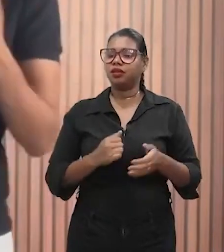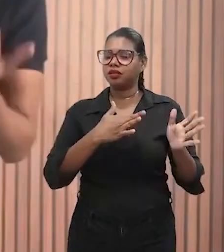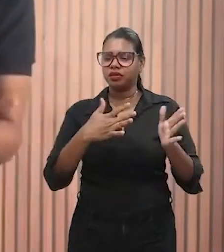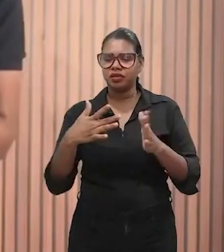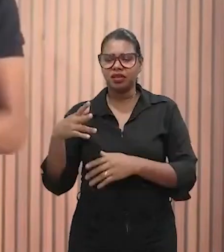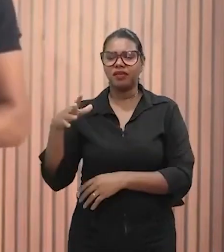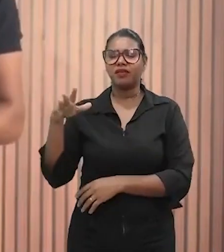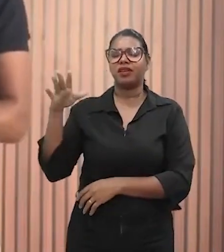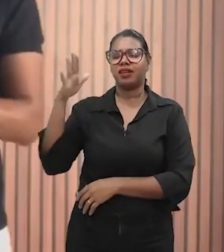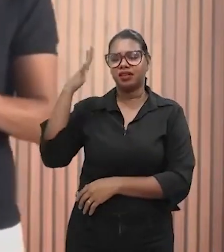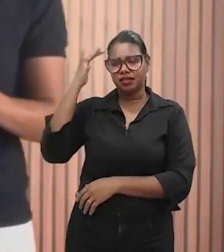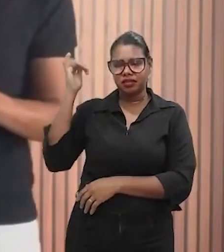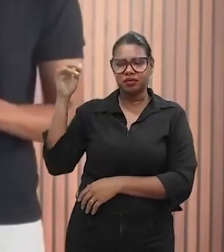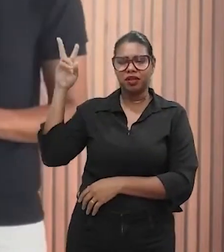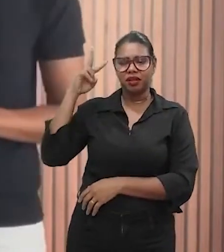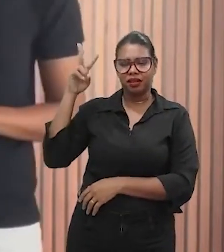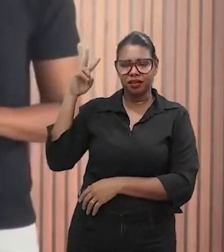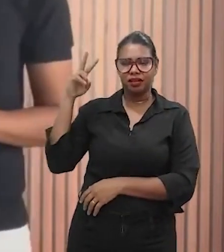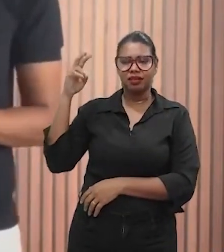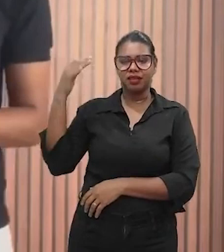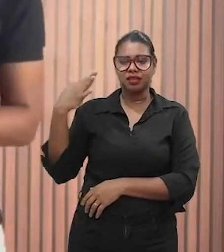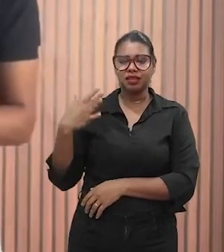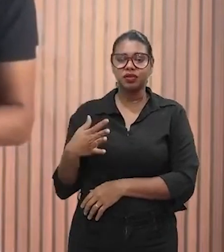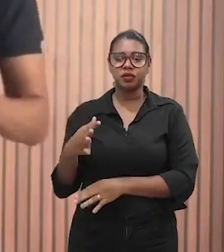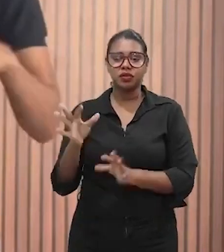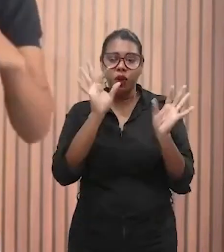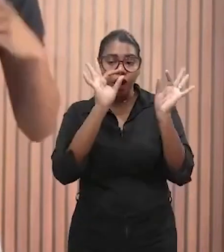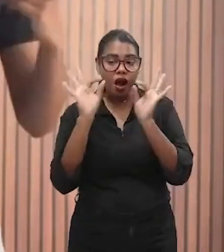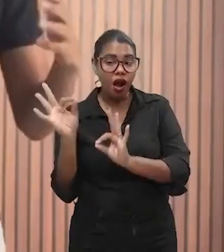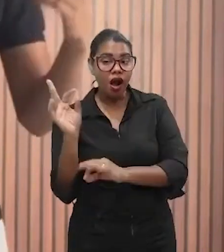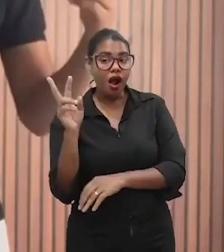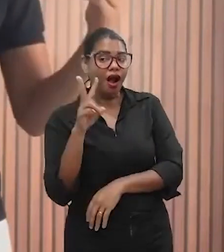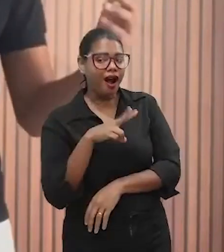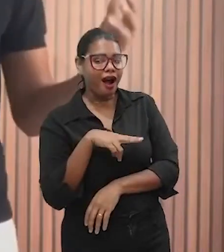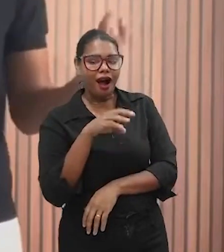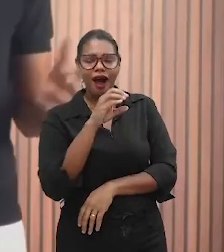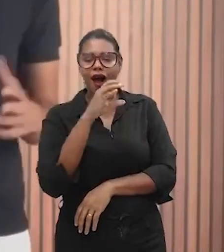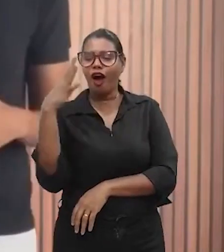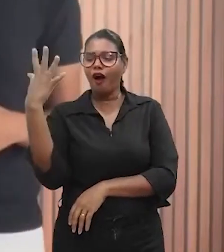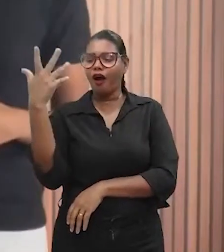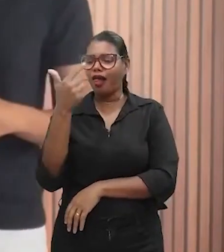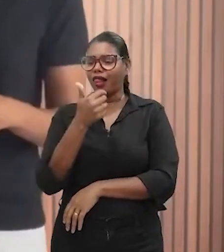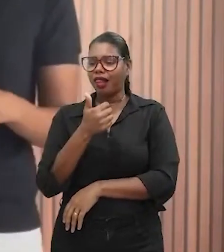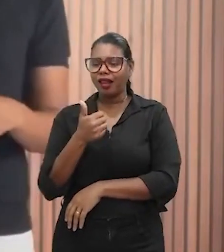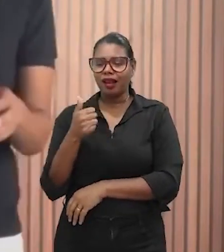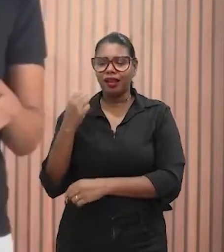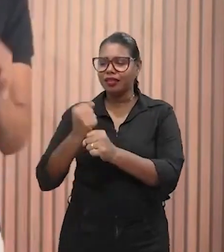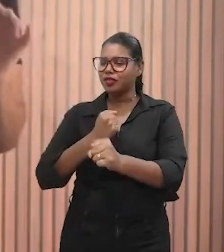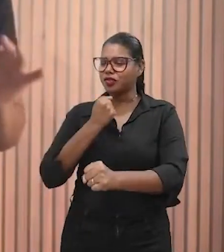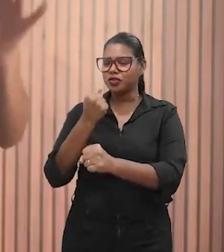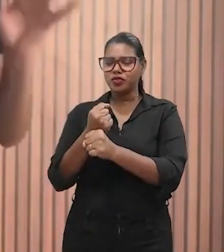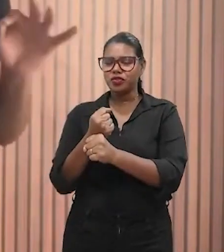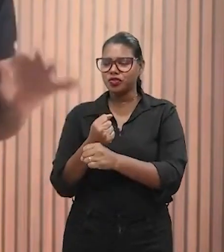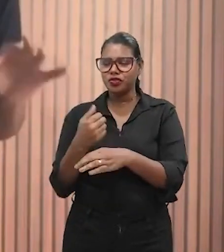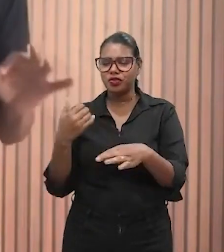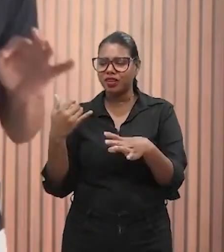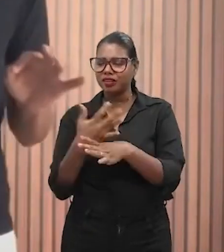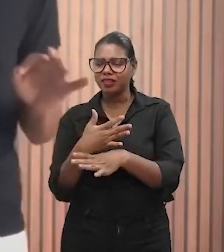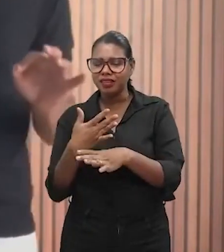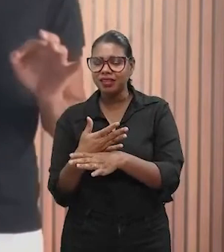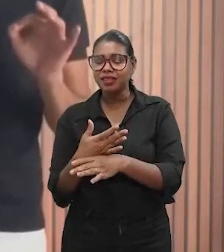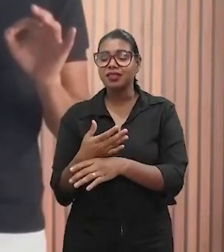um tempo e que na verdade é isso mesmo. Quando ele olha e diz assim, né? Linda situação para se construir uma vila. Todo